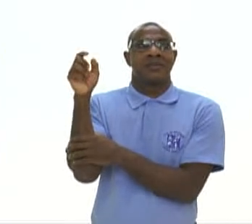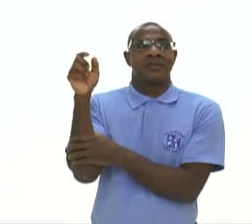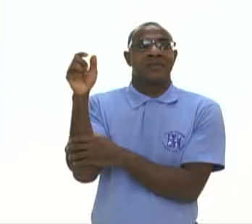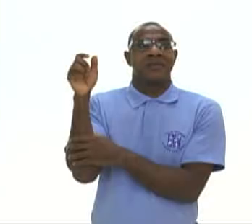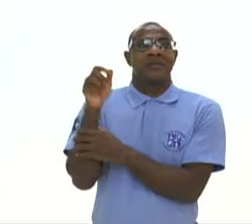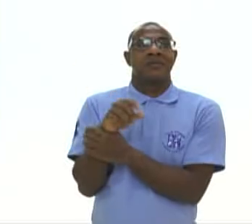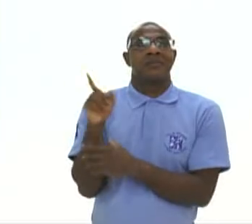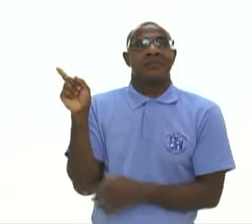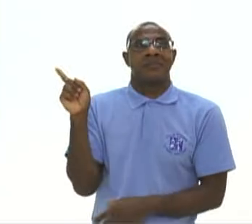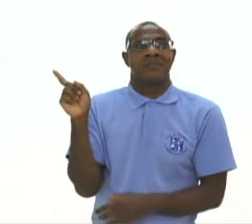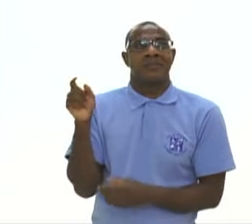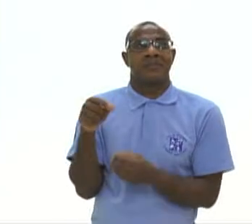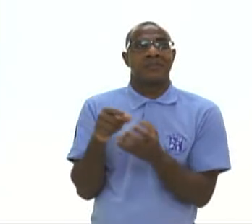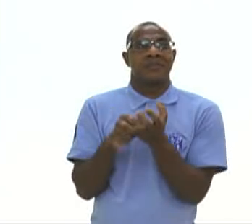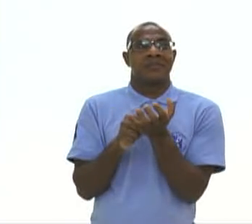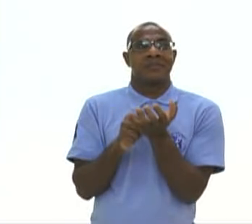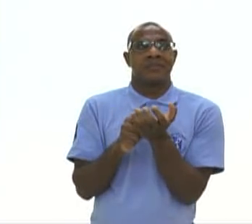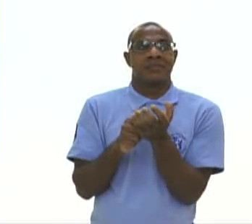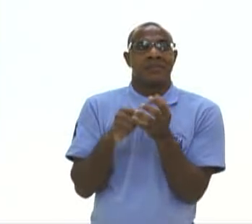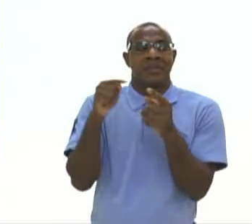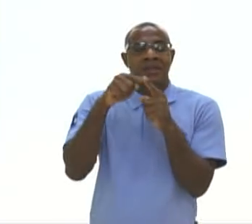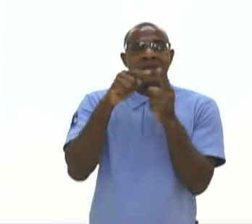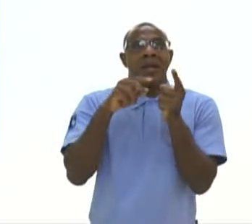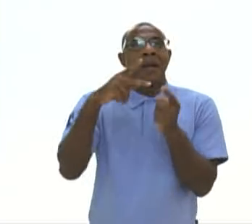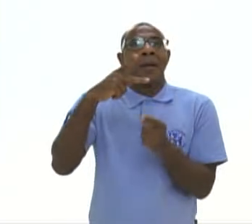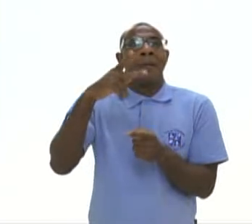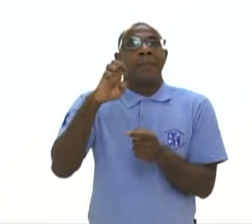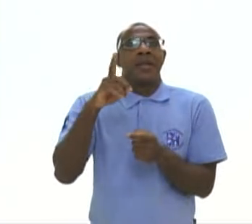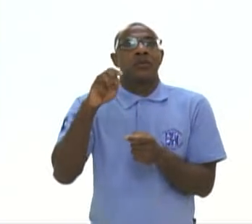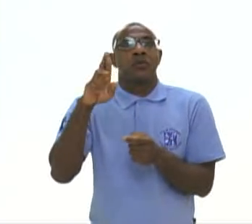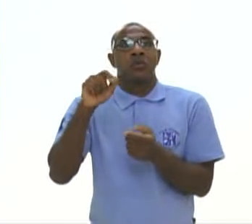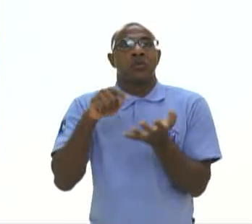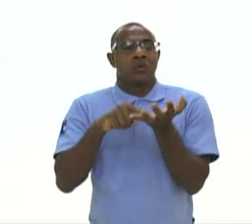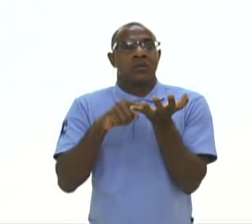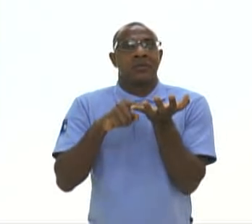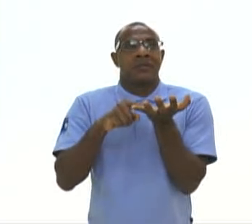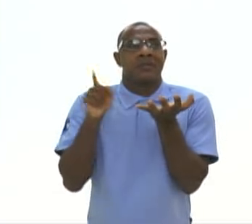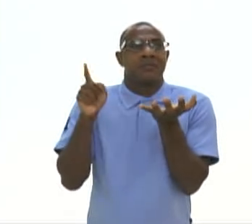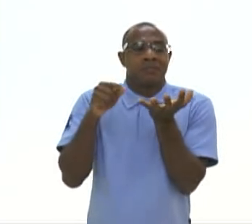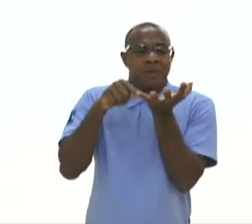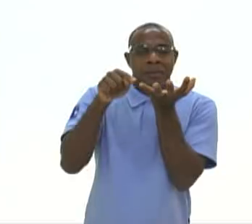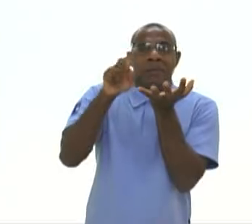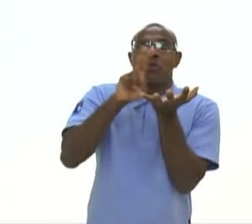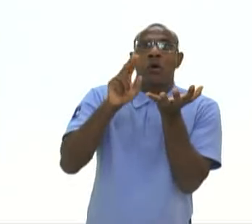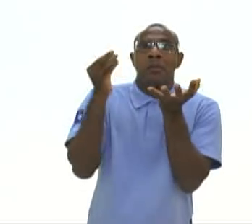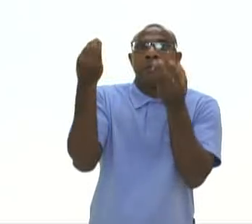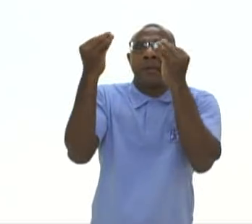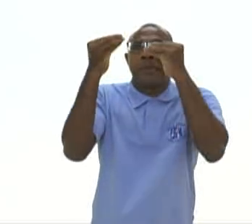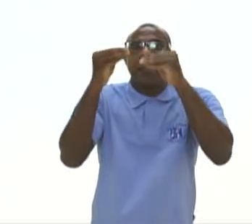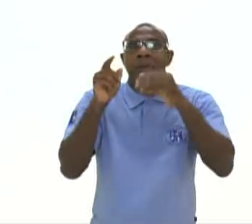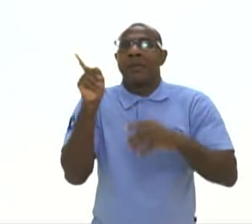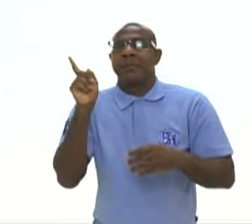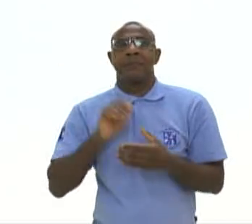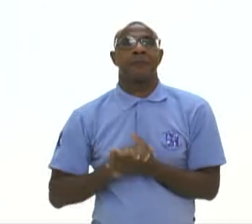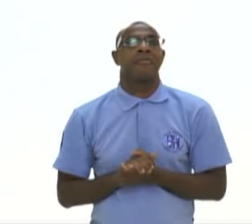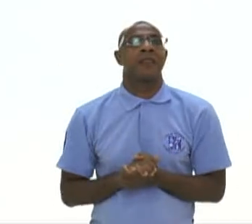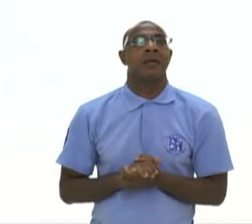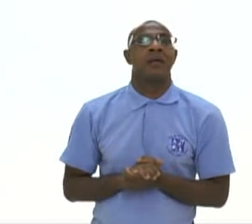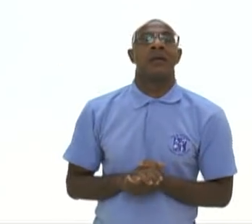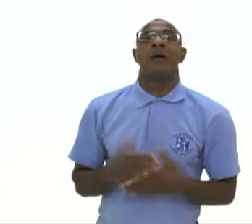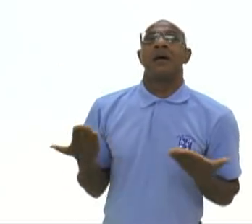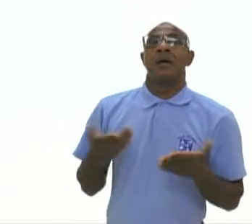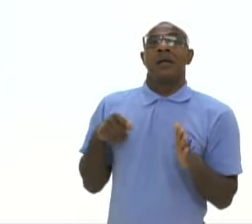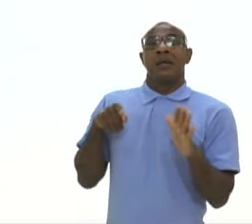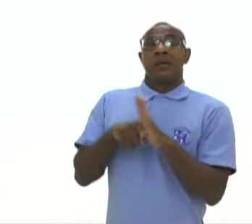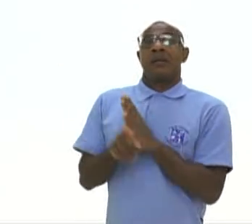em volta. E aí o pedúnculo, que é o cabinho, e o receptáculo floral que está aqui embaixo. E agora temos mais